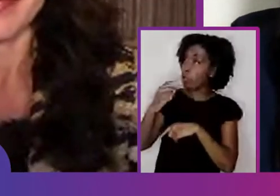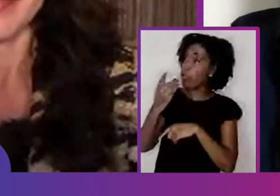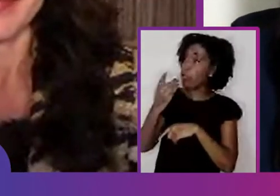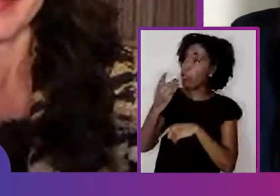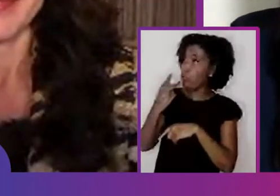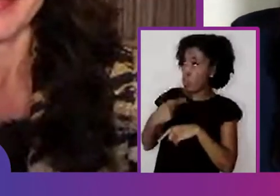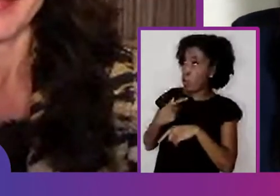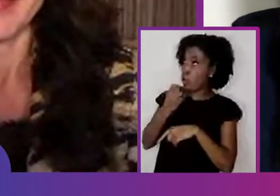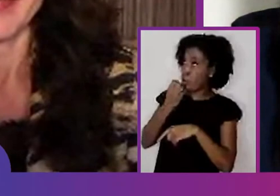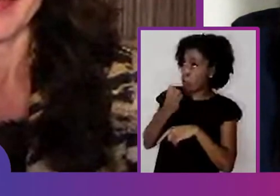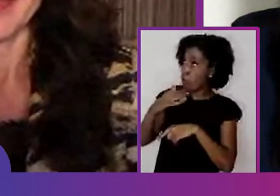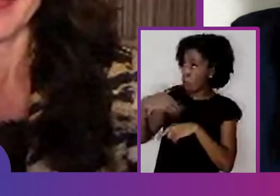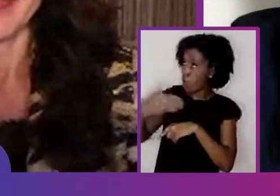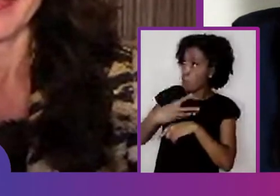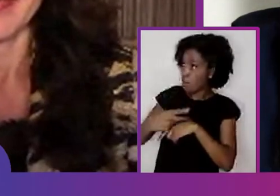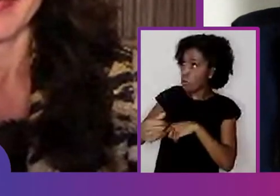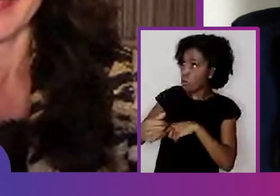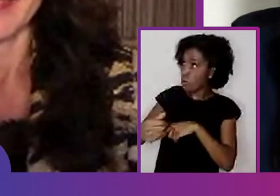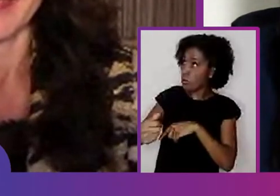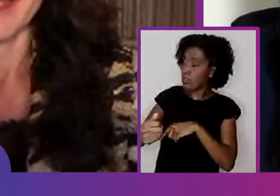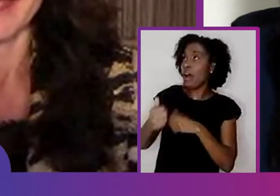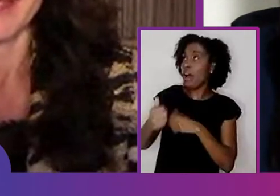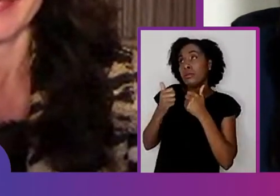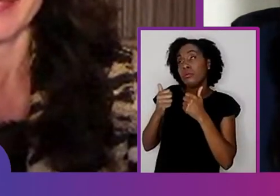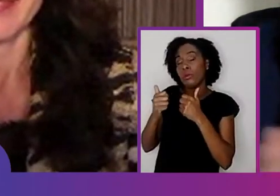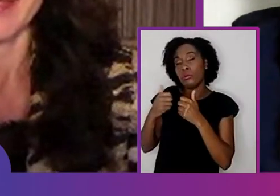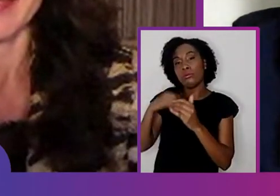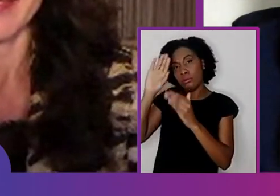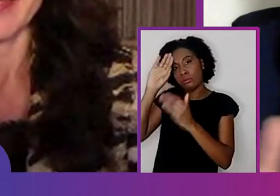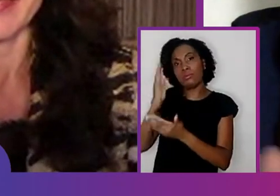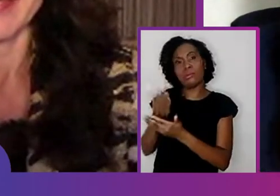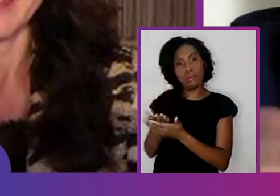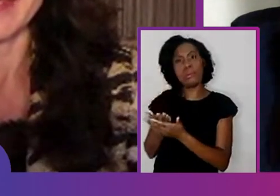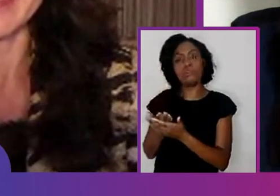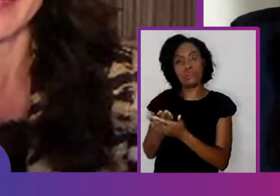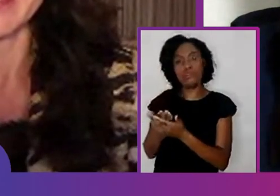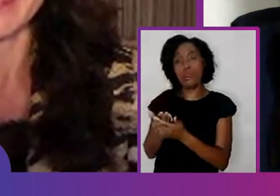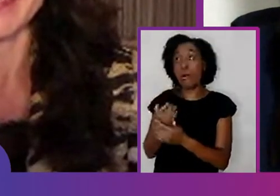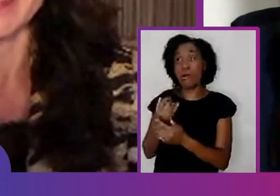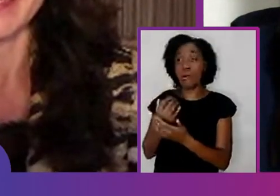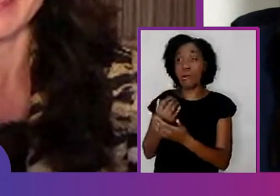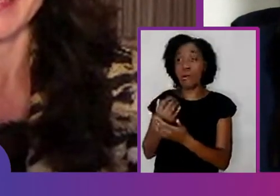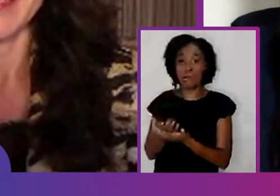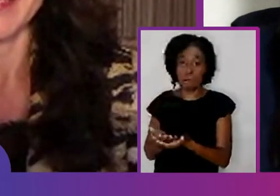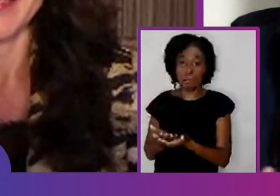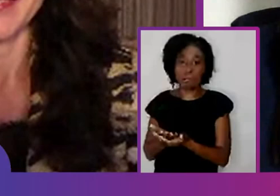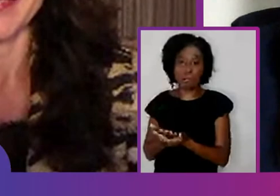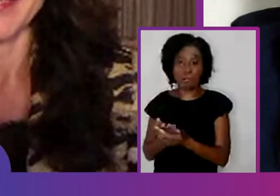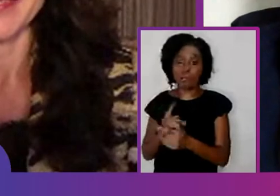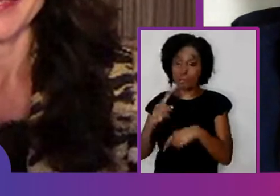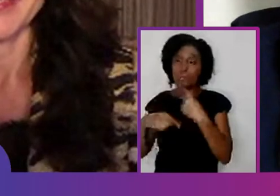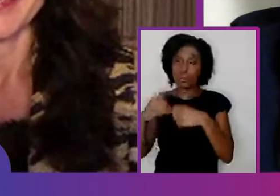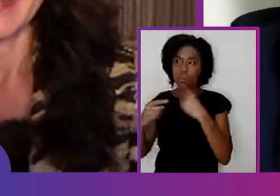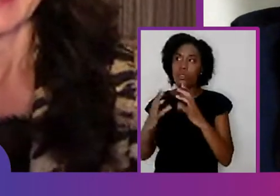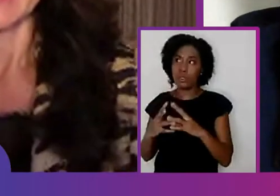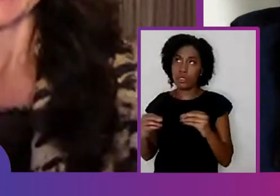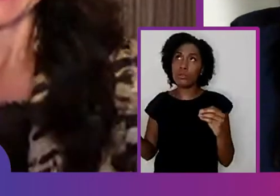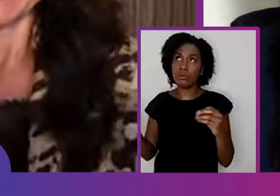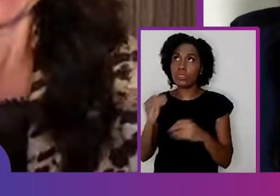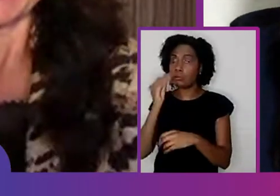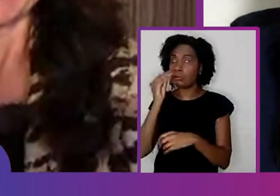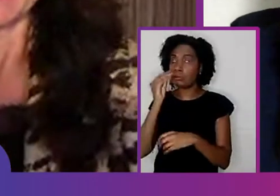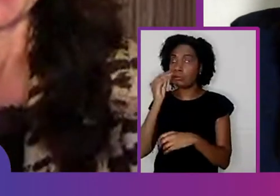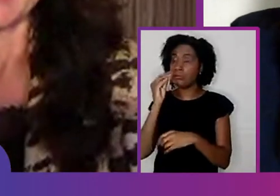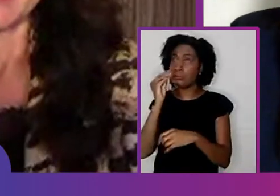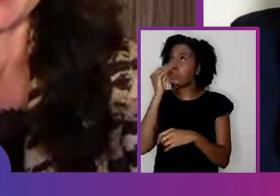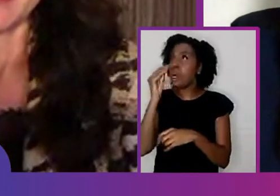aqui. Tudo bem, isso que eu estou sentindo não tem valor. Eu posso simplesmente negligenciar, né? Eu cheguei a um ponto, eu tenho um filho